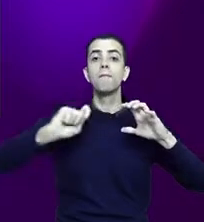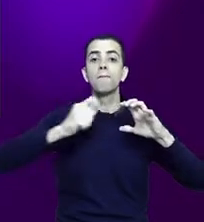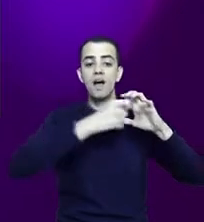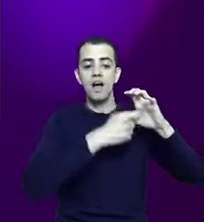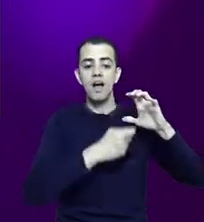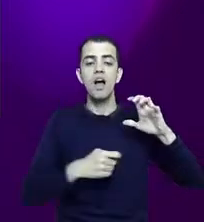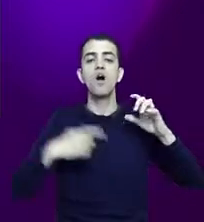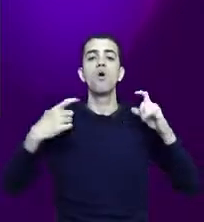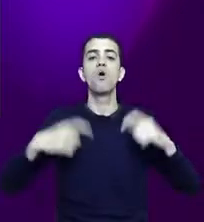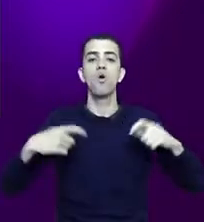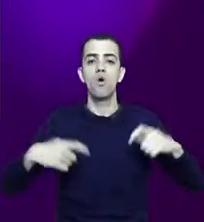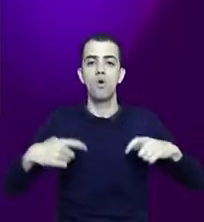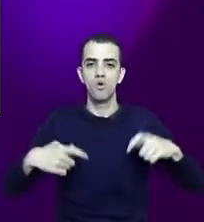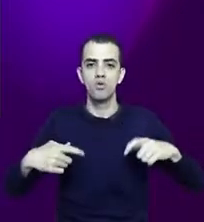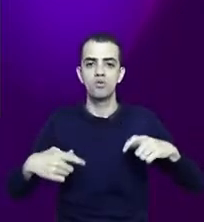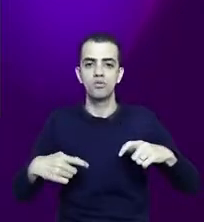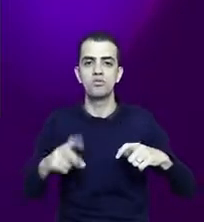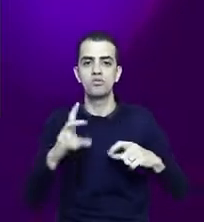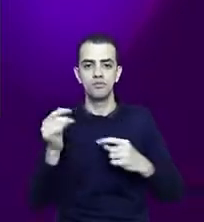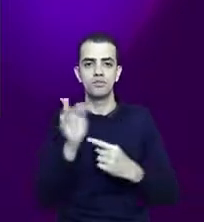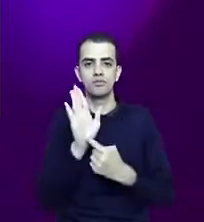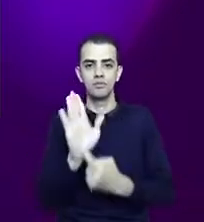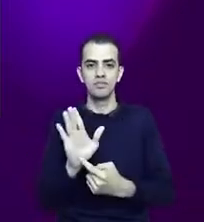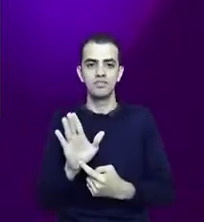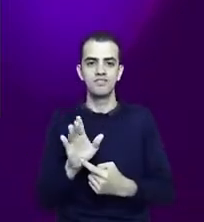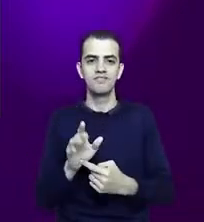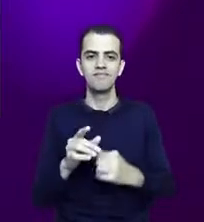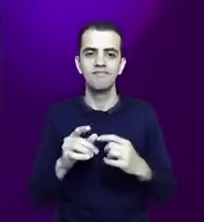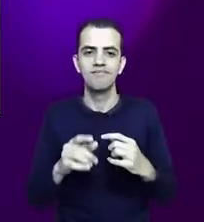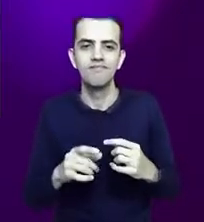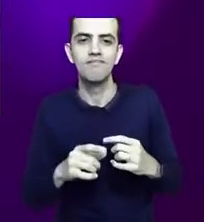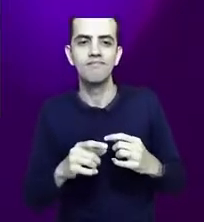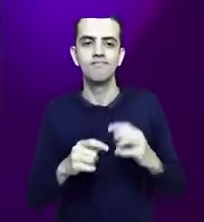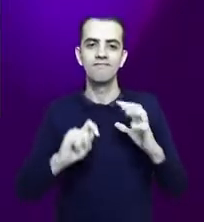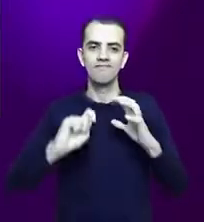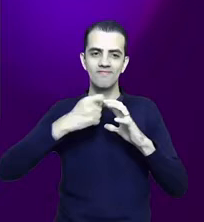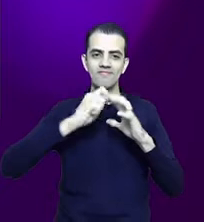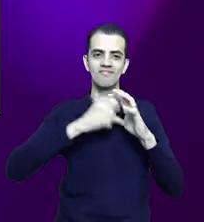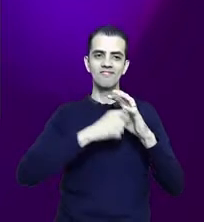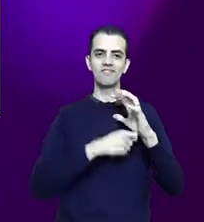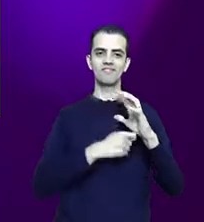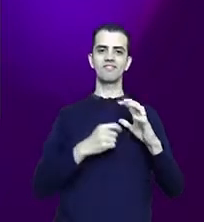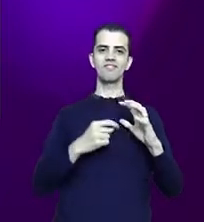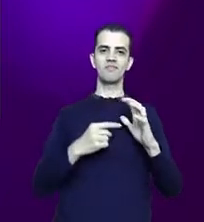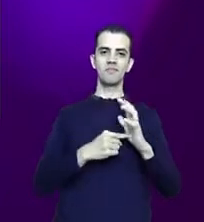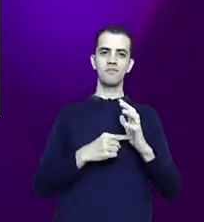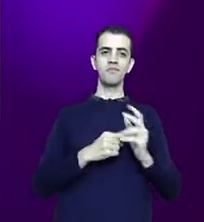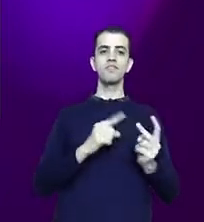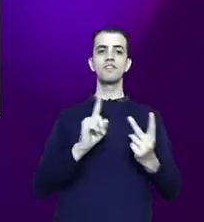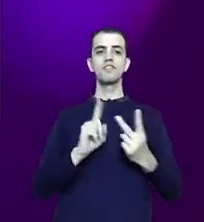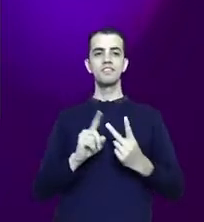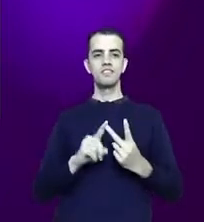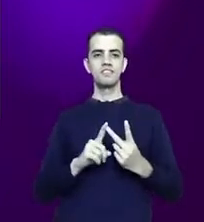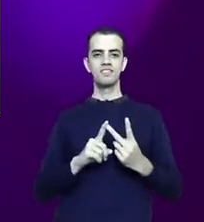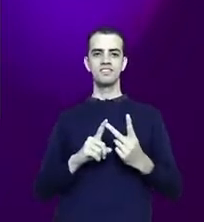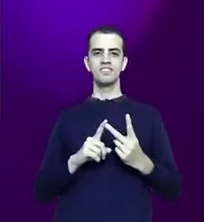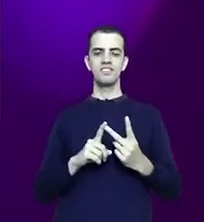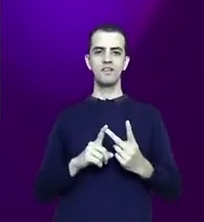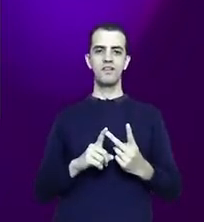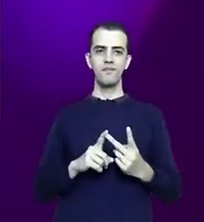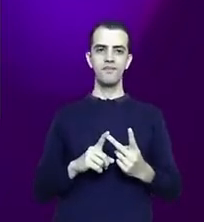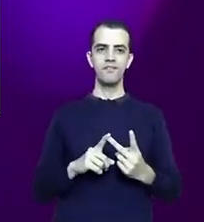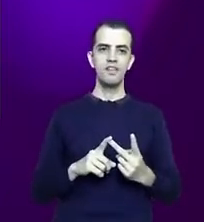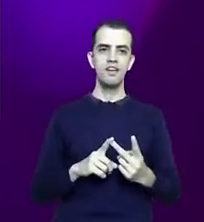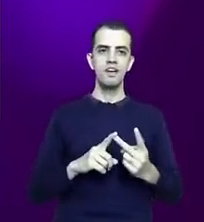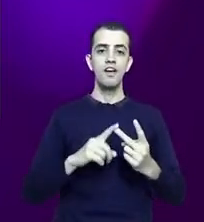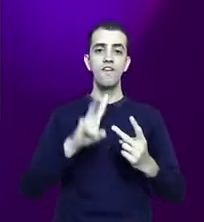vão ser fixados, vão fixar a prótese. Um segundo guia pode orientar os parafusos